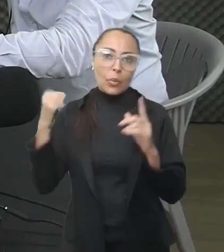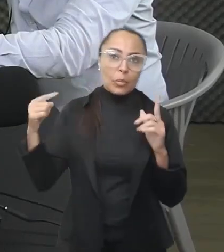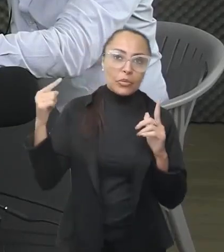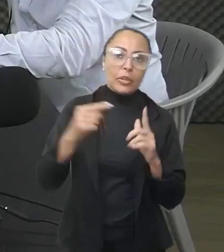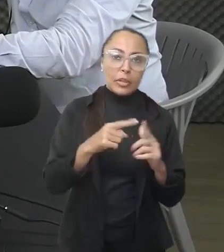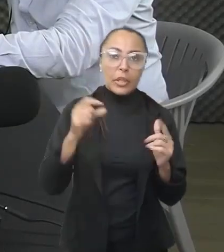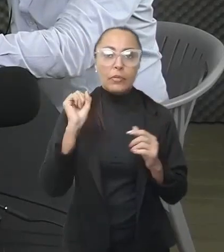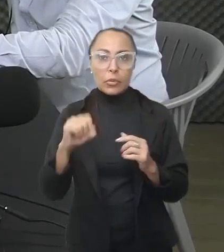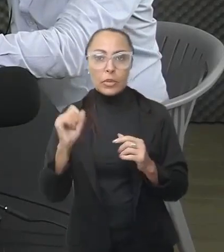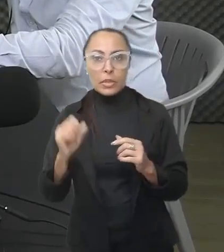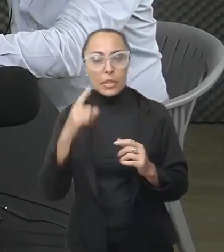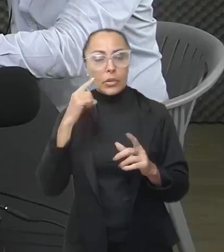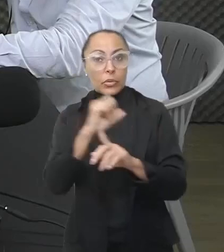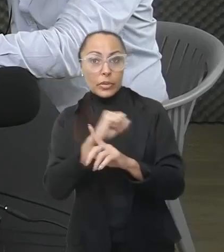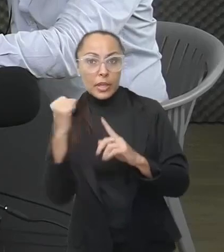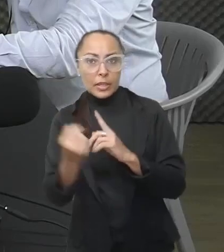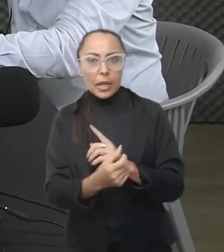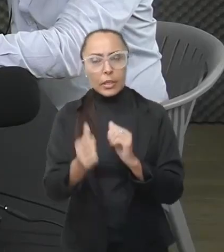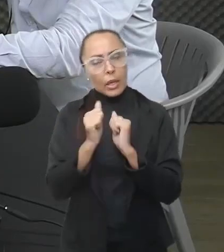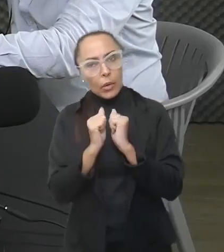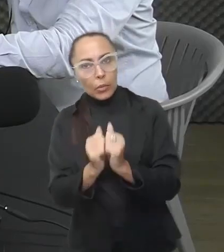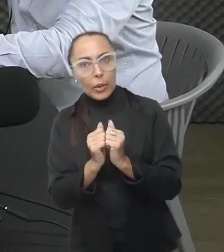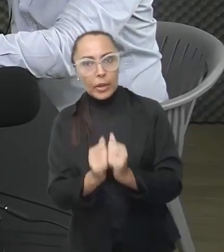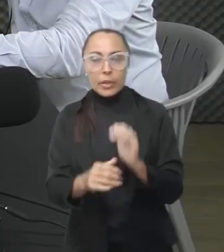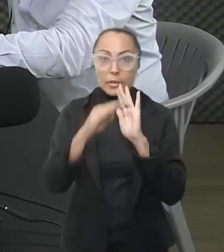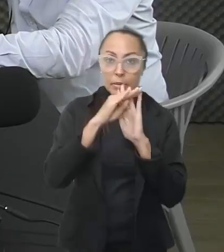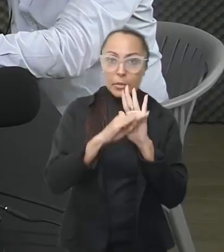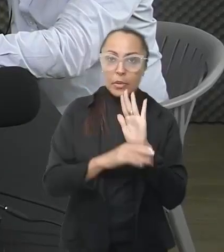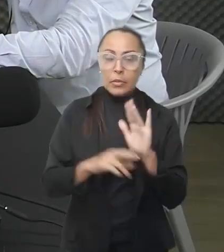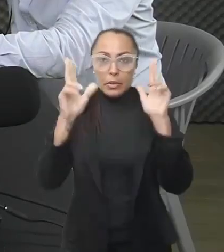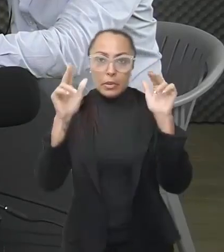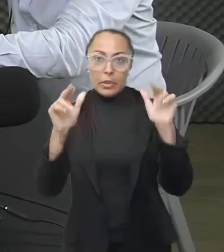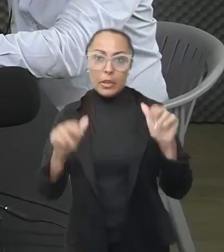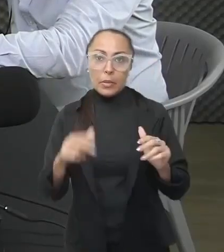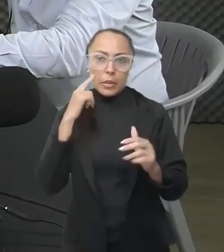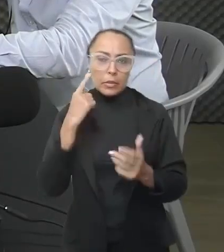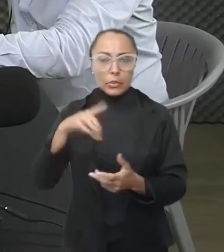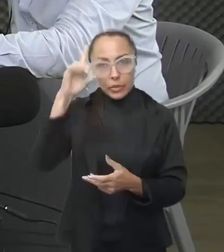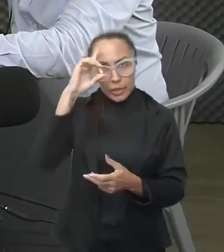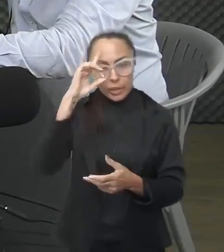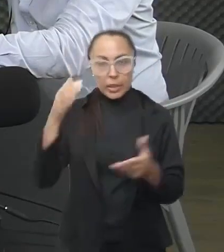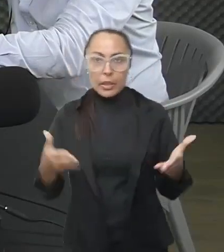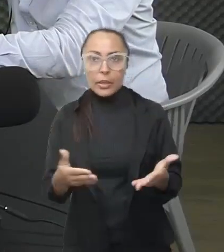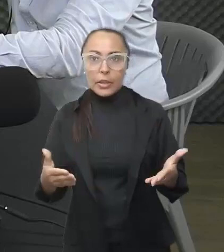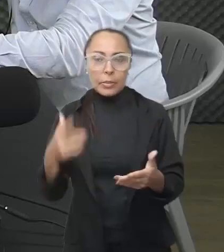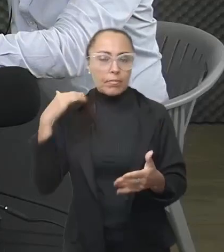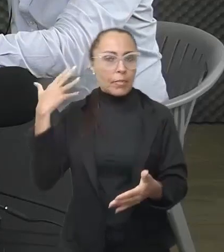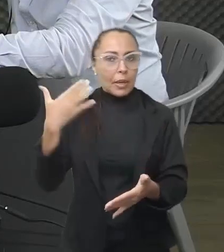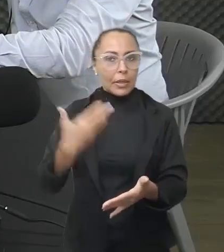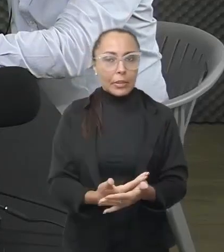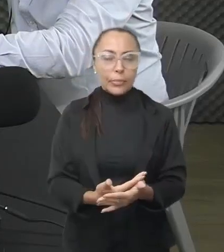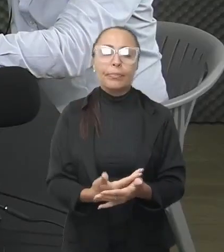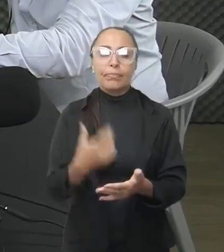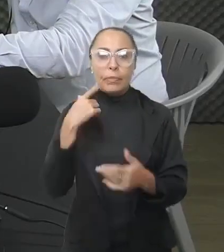de trazer a sociedade para acompanhar nesse programa aqui temas do nosso dia a dia que impactam diretamente dentro